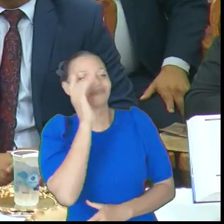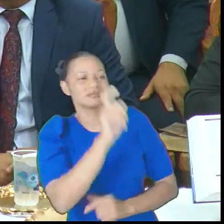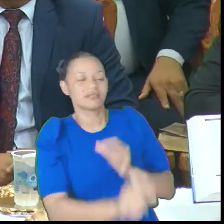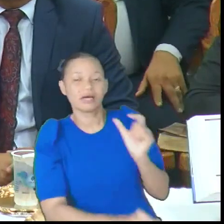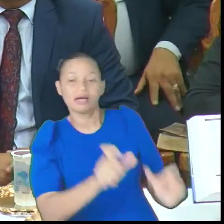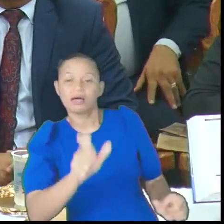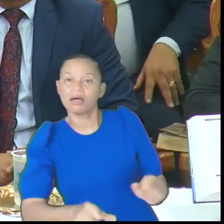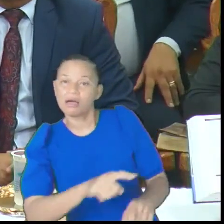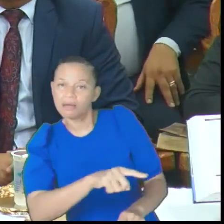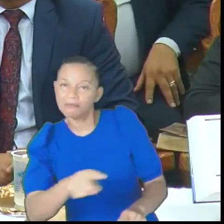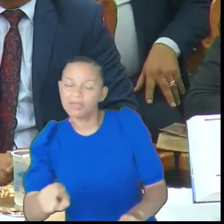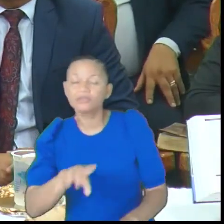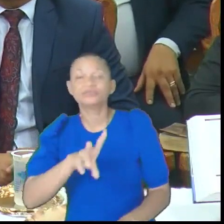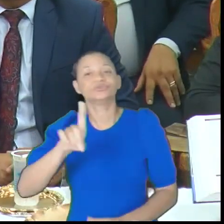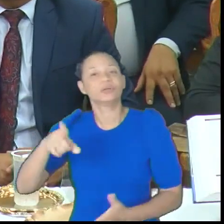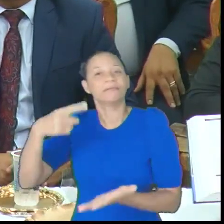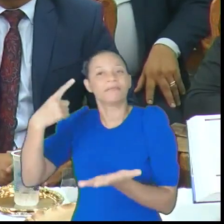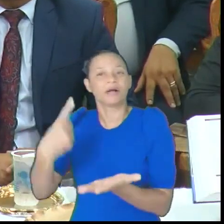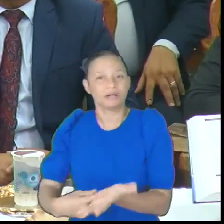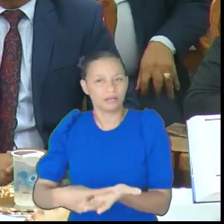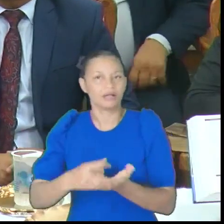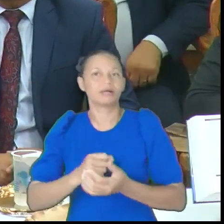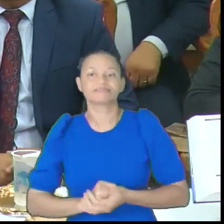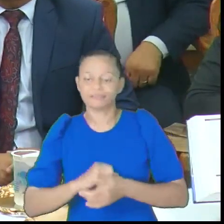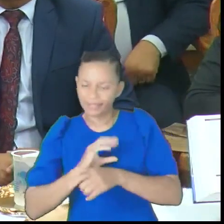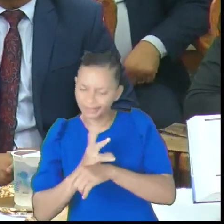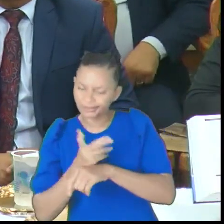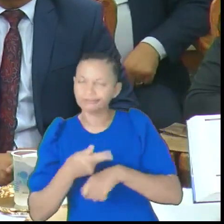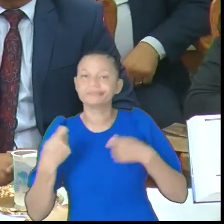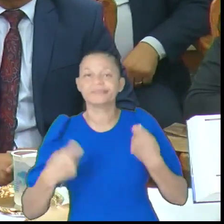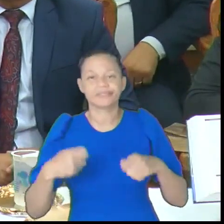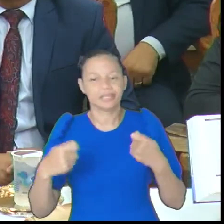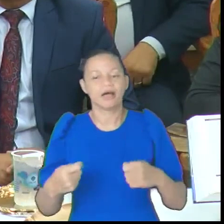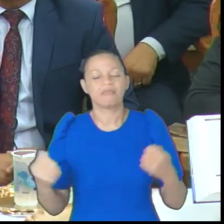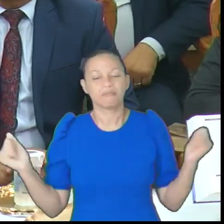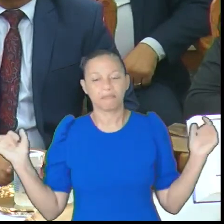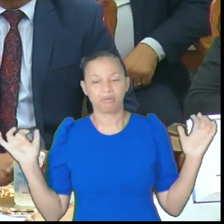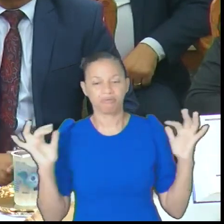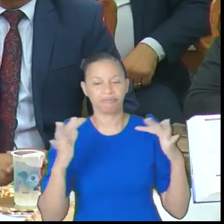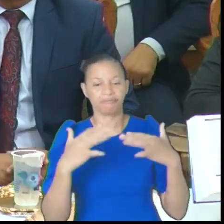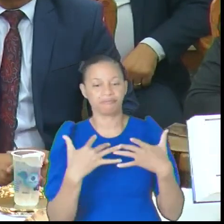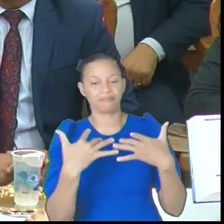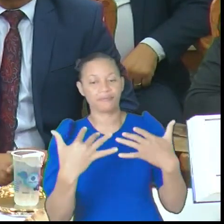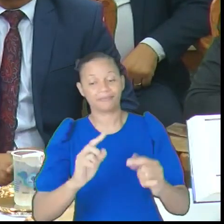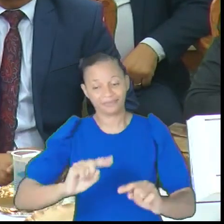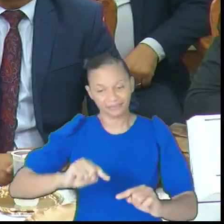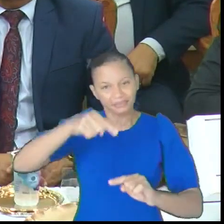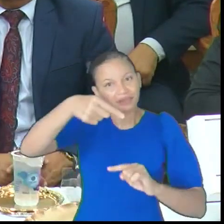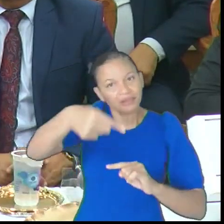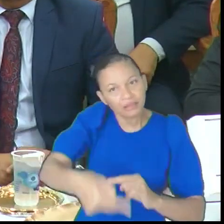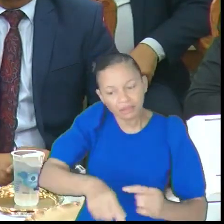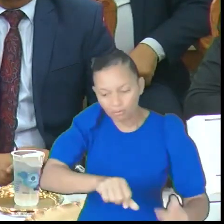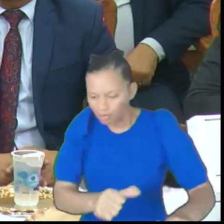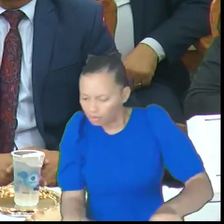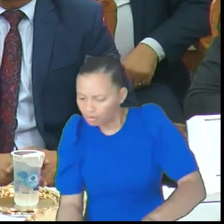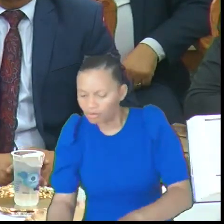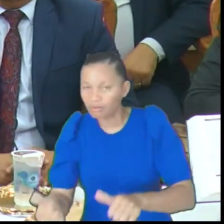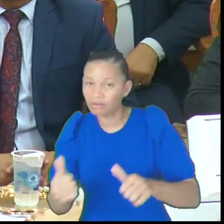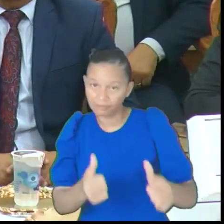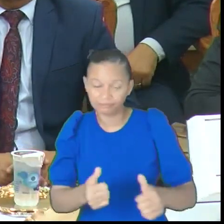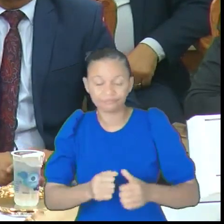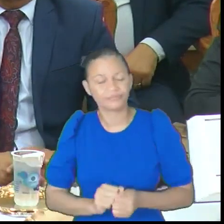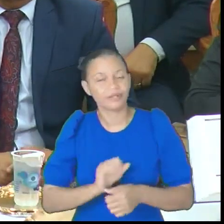dia determinado e que a igreja tinha que participar da ceia após o batismo nas águas. Na igreja